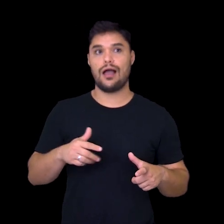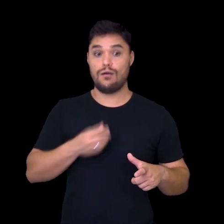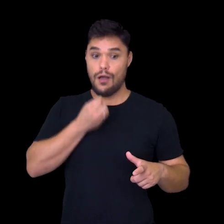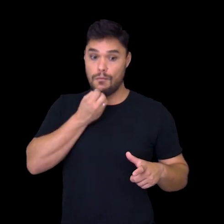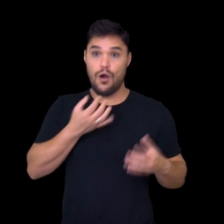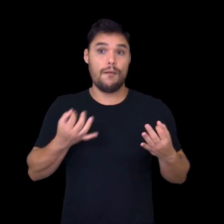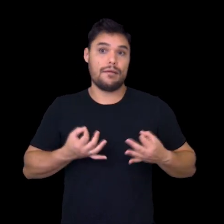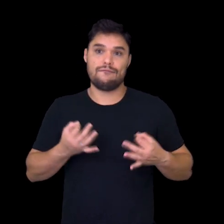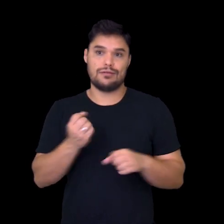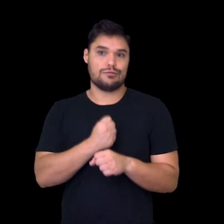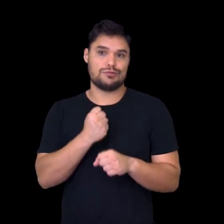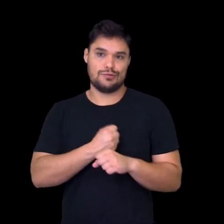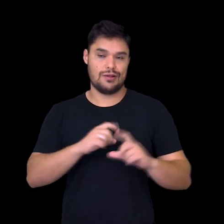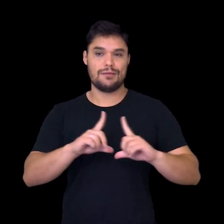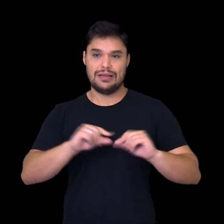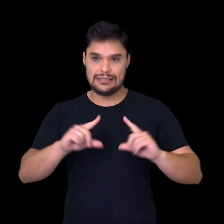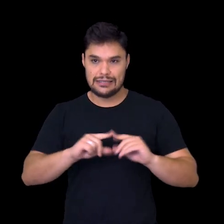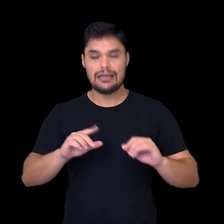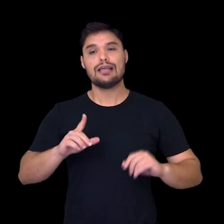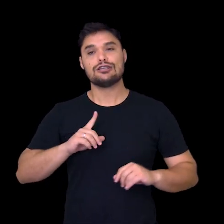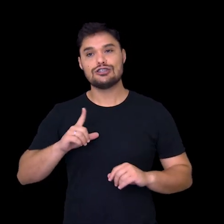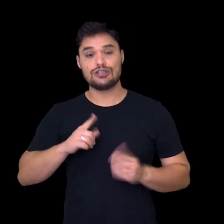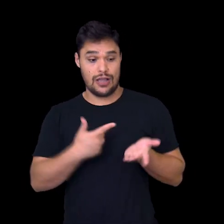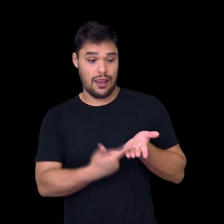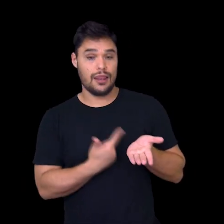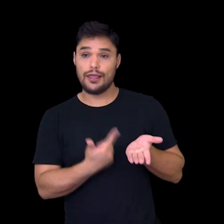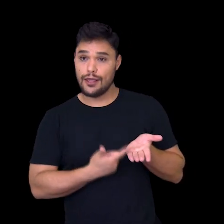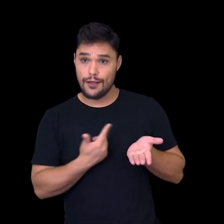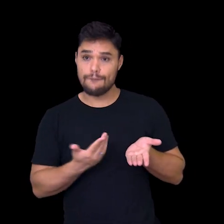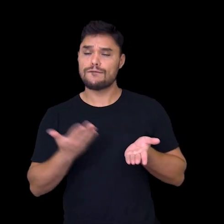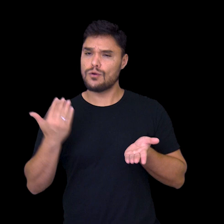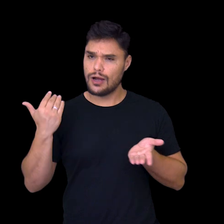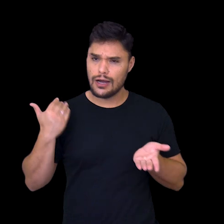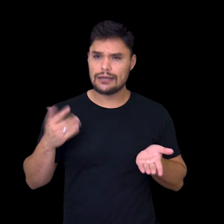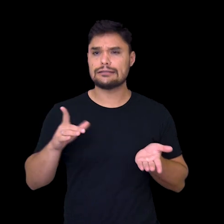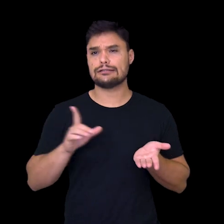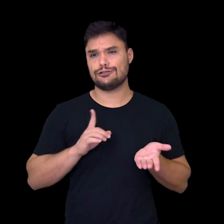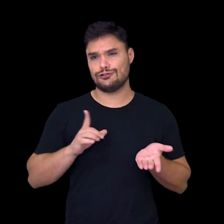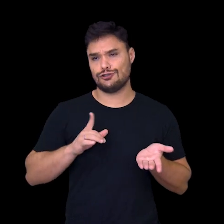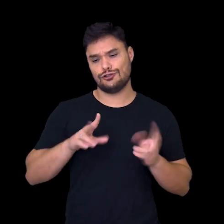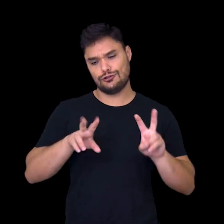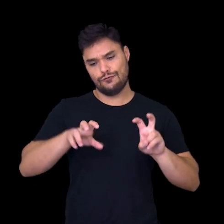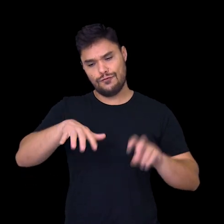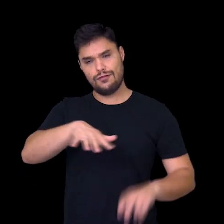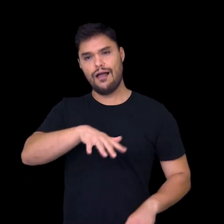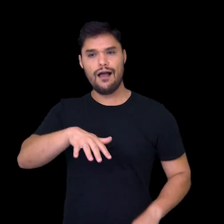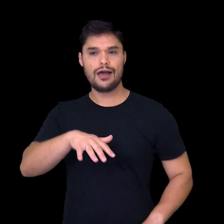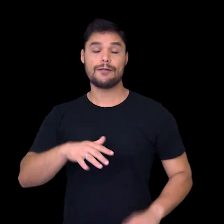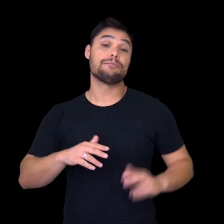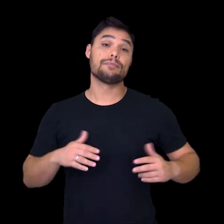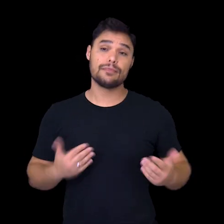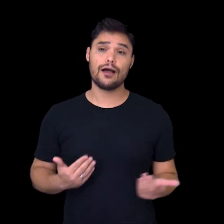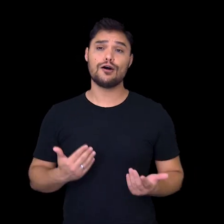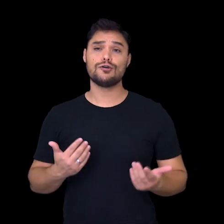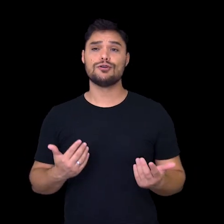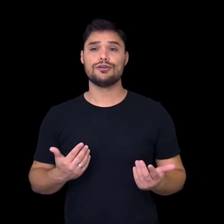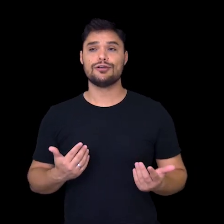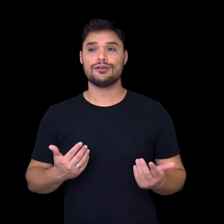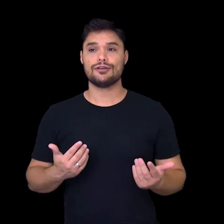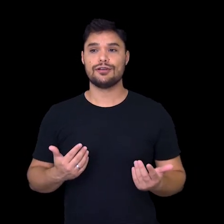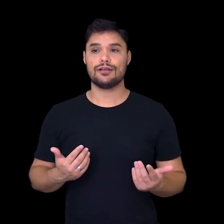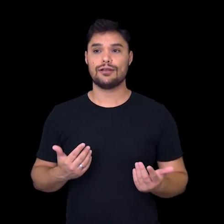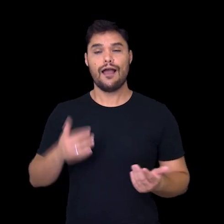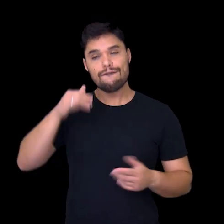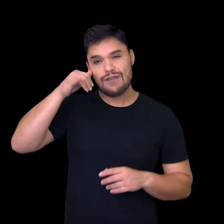um local muito favorável a essa construção. A gente tinha uma literatura muito ativa também nesse sentido. Então não era também